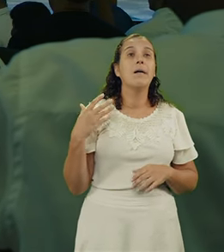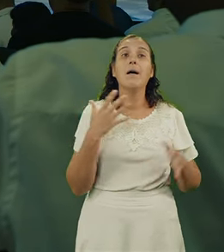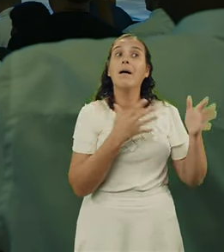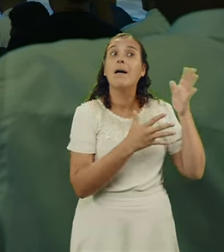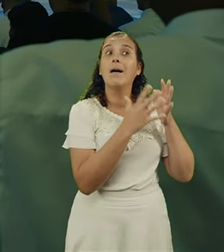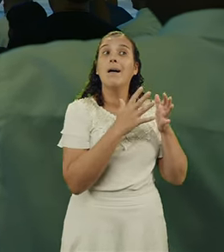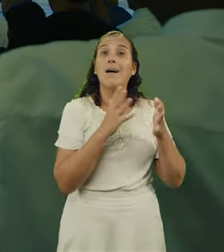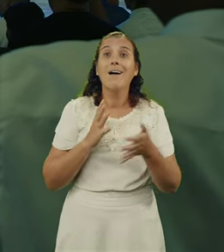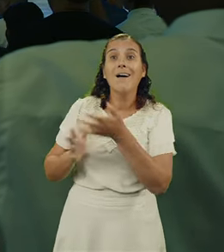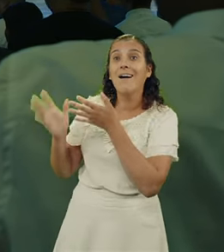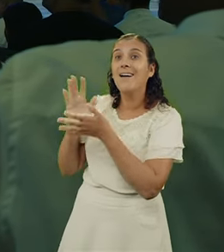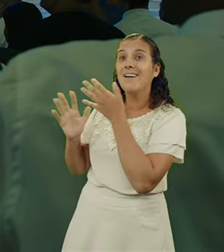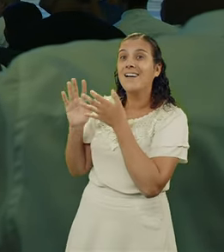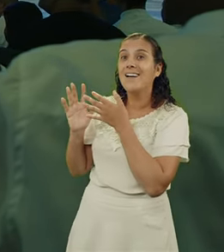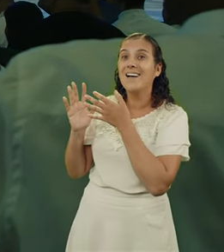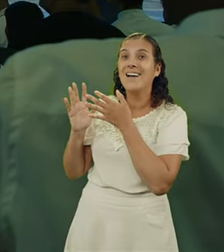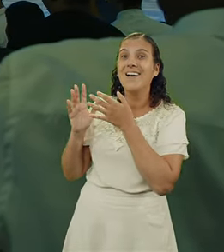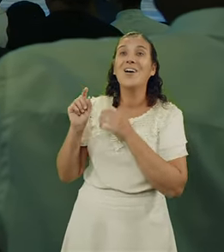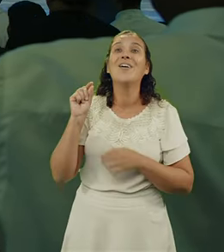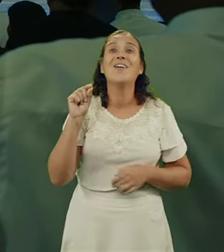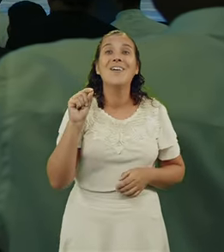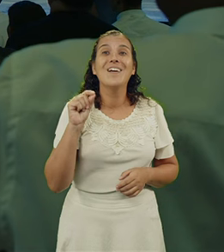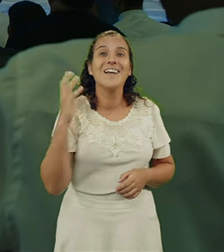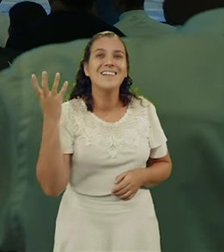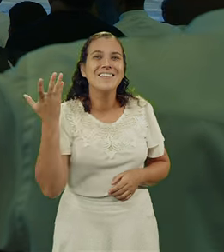Não entendi. O quê que acontece?